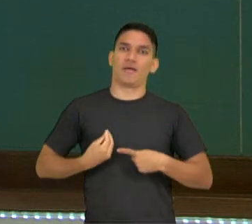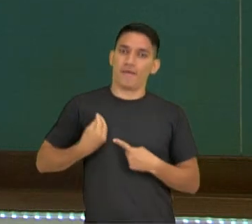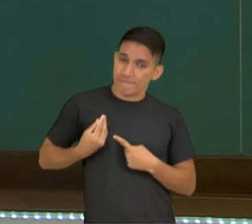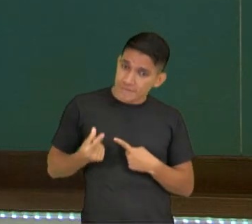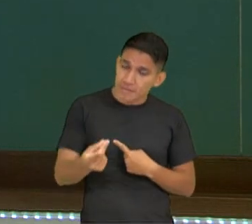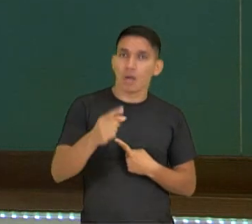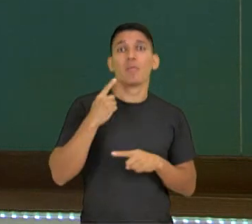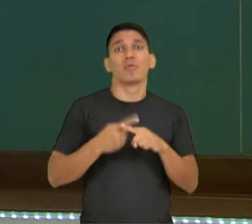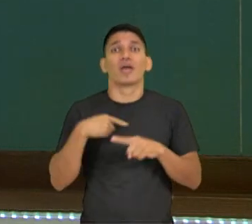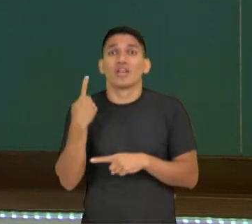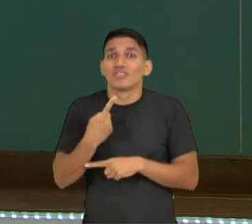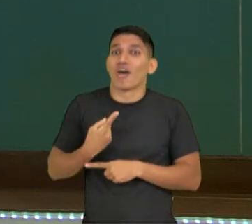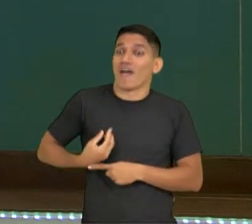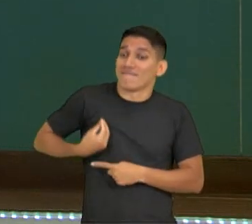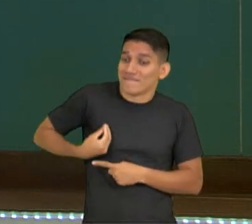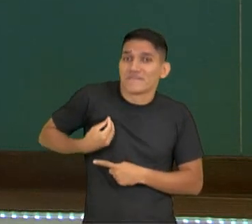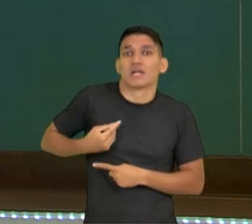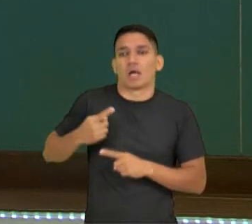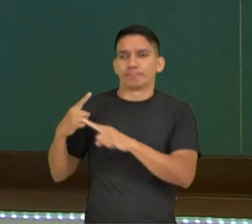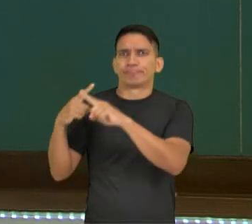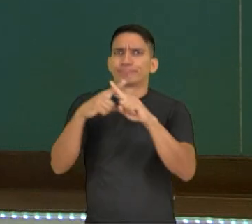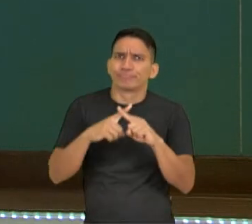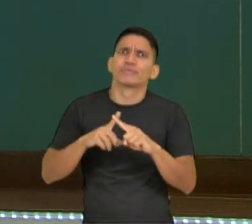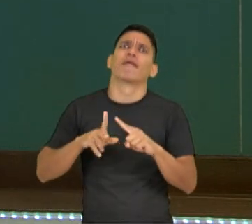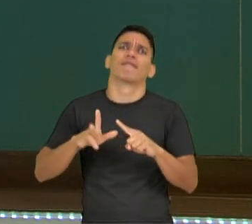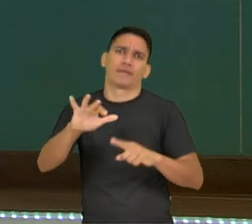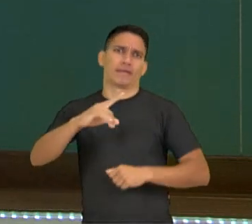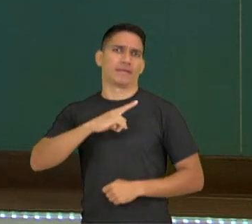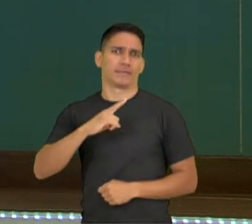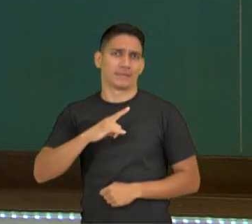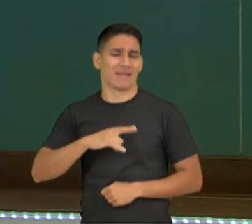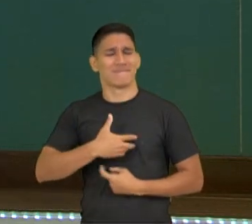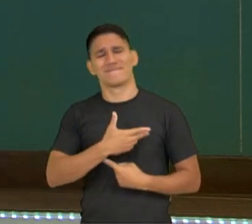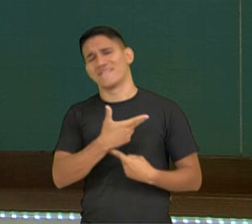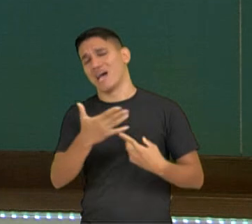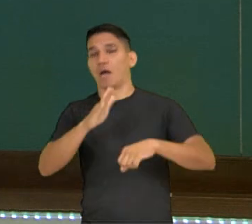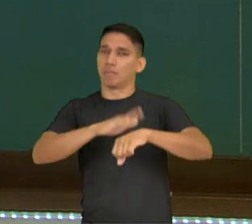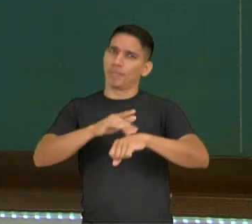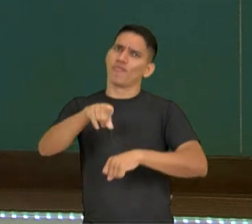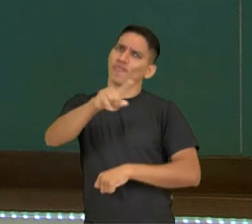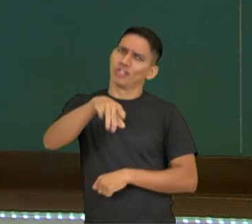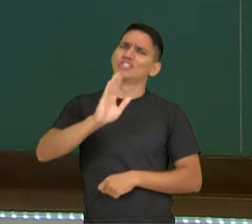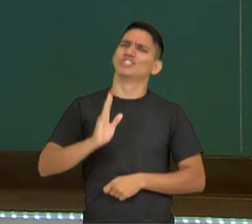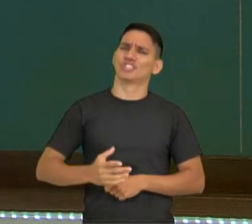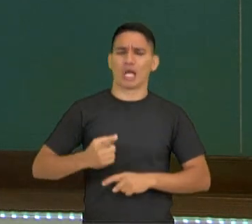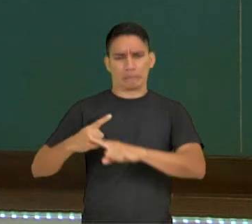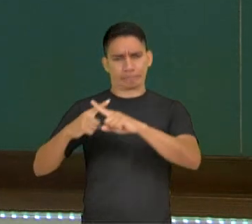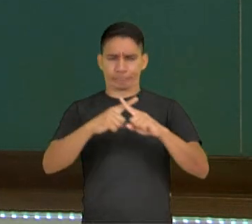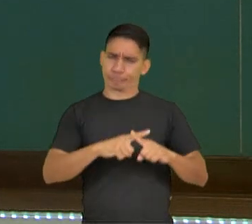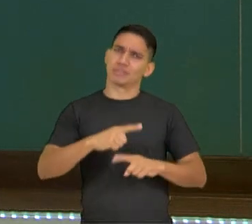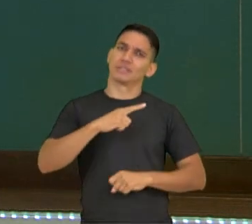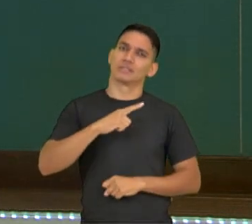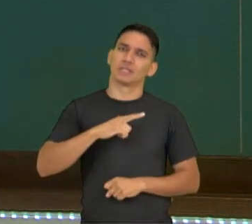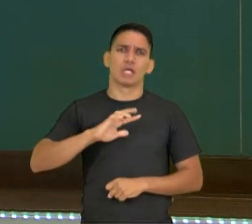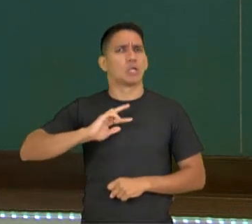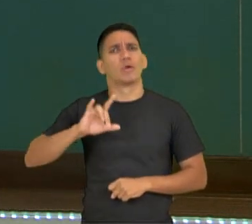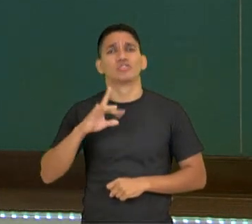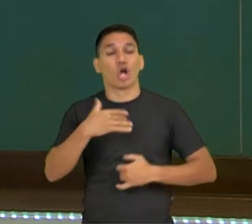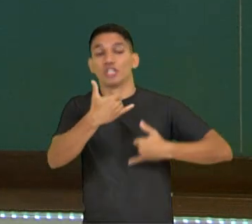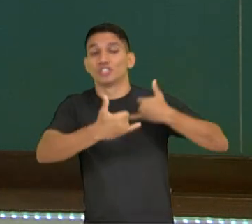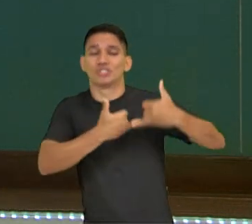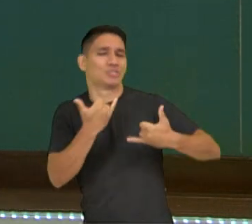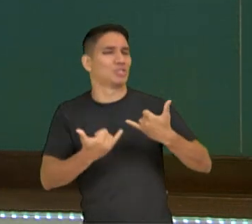vai competir. A gente vai competir. Em vários momentos da nossa vida a gente vai competir. Vocês já devem competir. Não digo só no jogo,